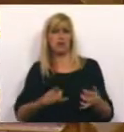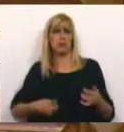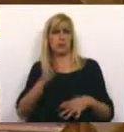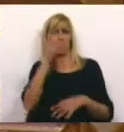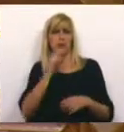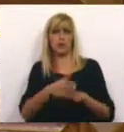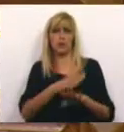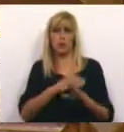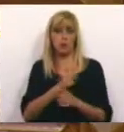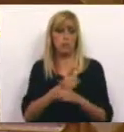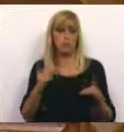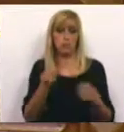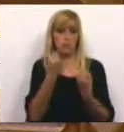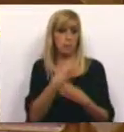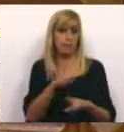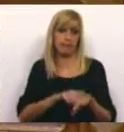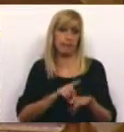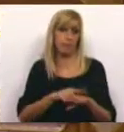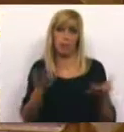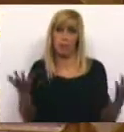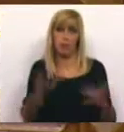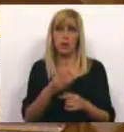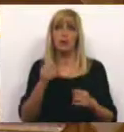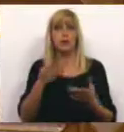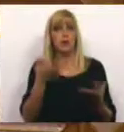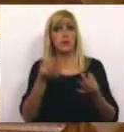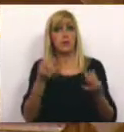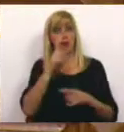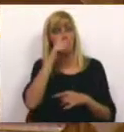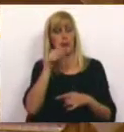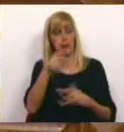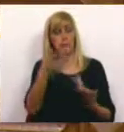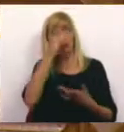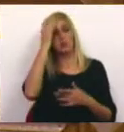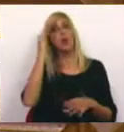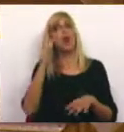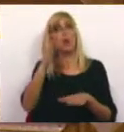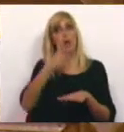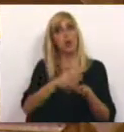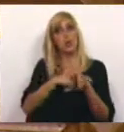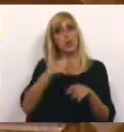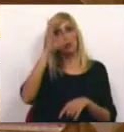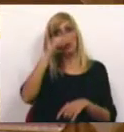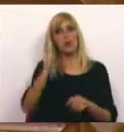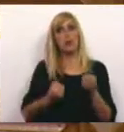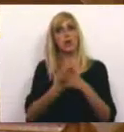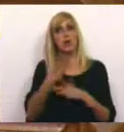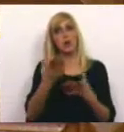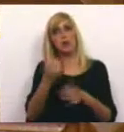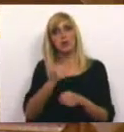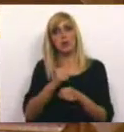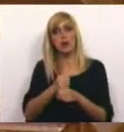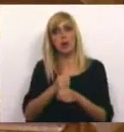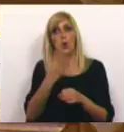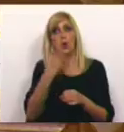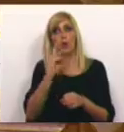governo anterior, porque é uma perda de tempo. Aliás, certamente que estará recordado que o anterior governo, em vez de criar postos de trabalho, passou